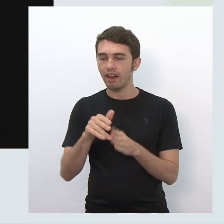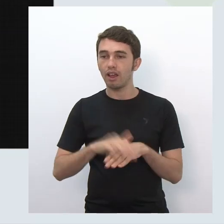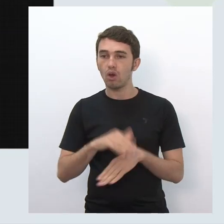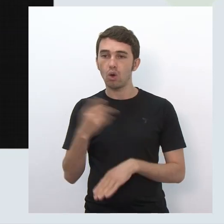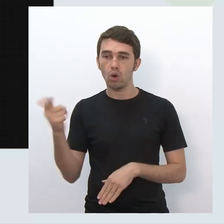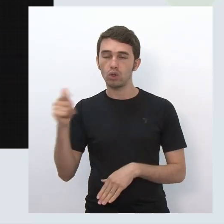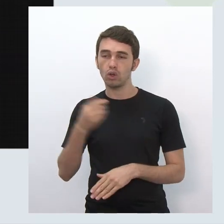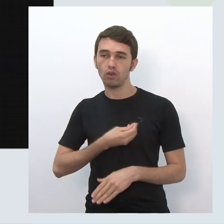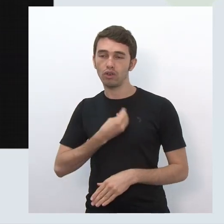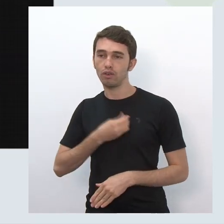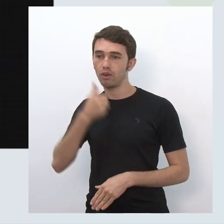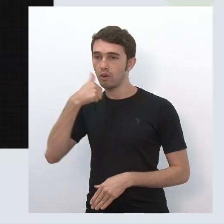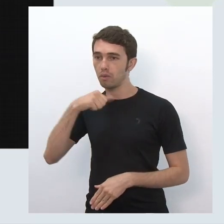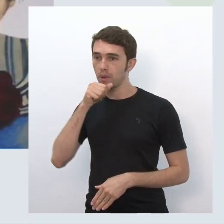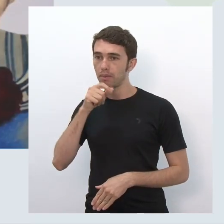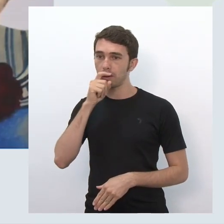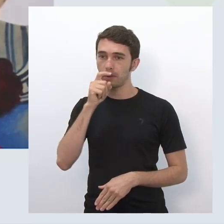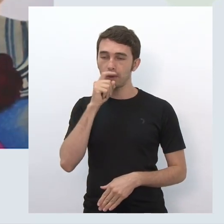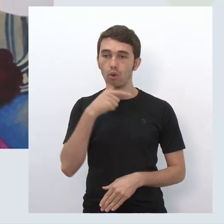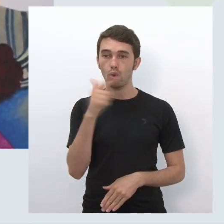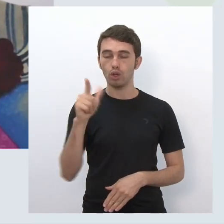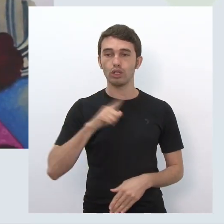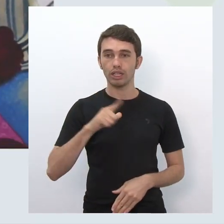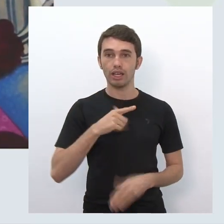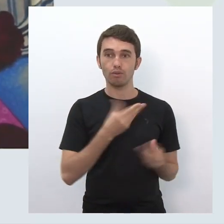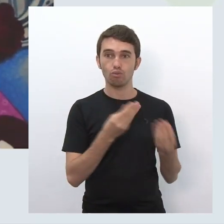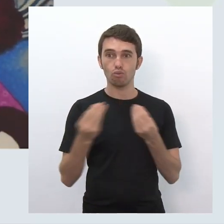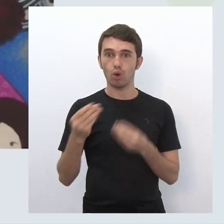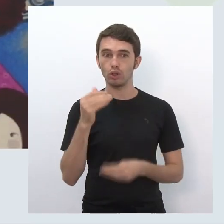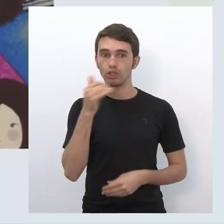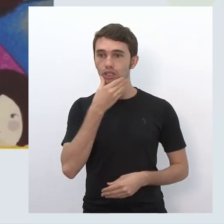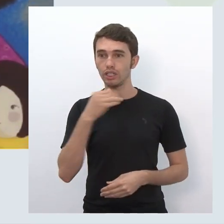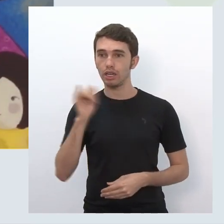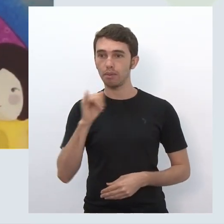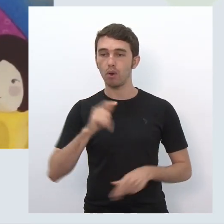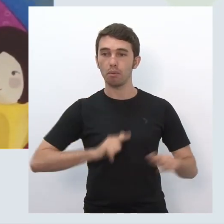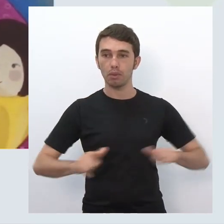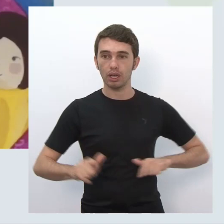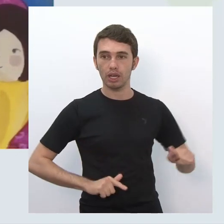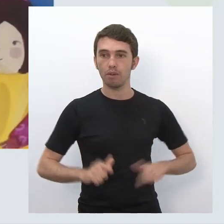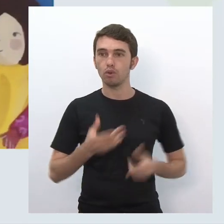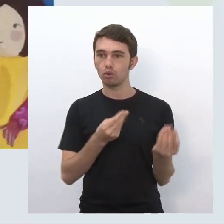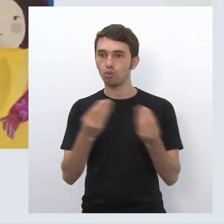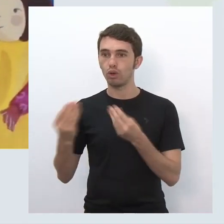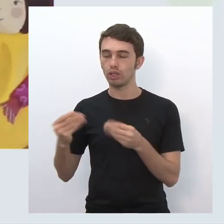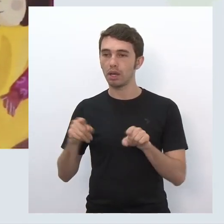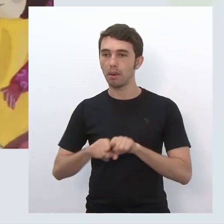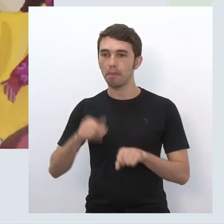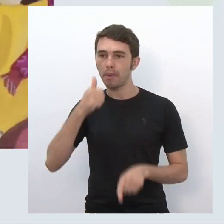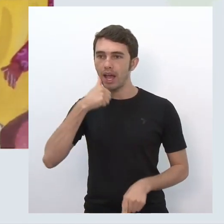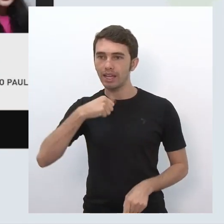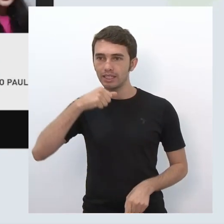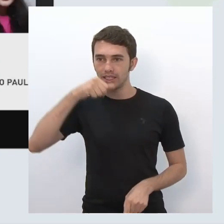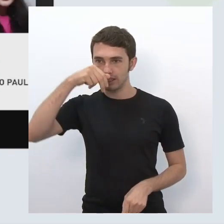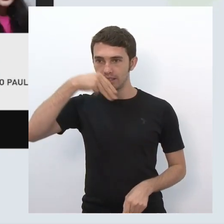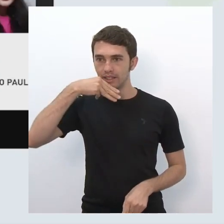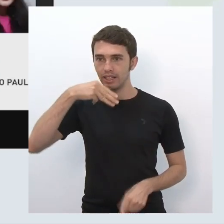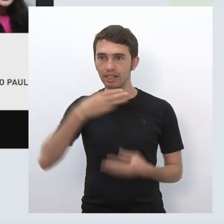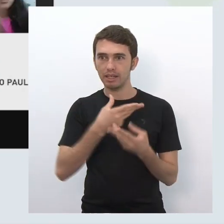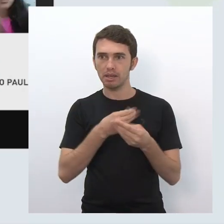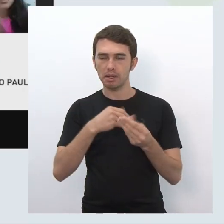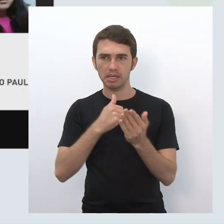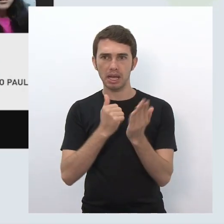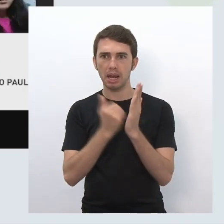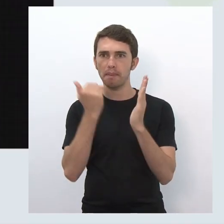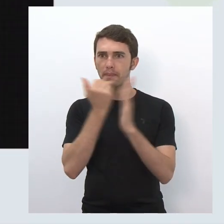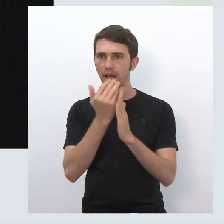outro tem um monte de irmão, tio e primo de montão, madrinha e sei lá quem mais.